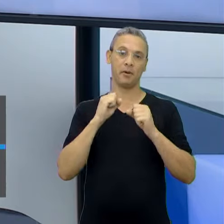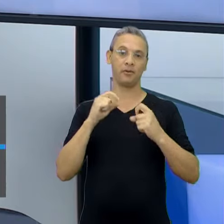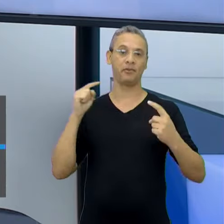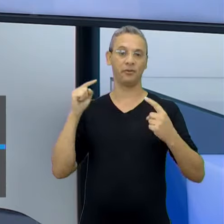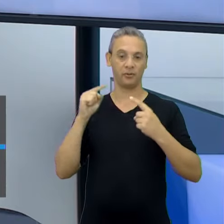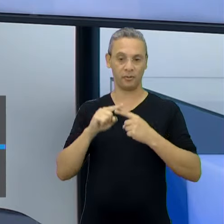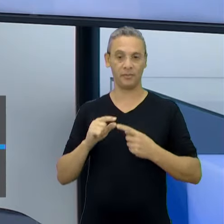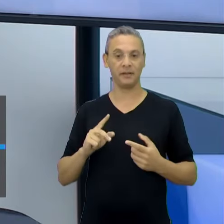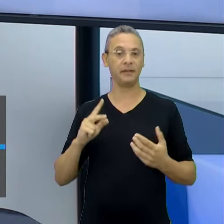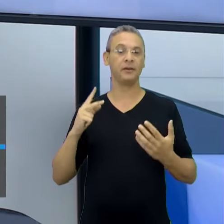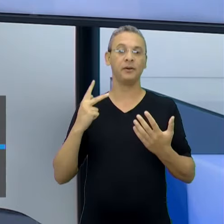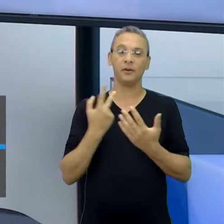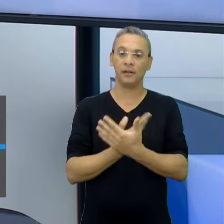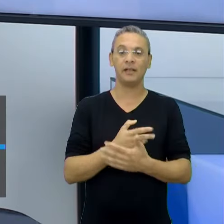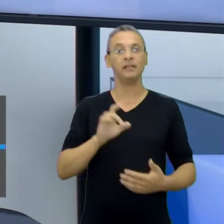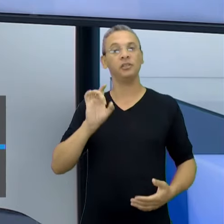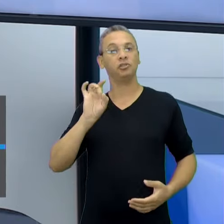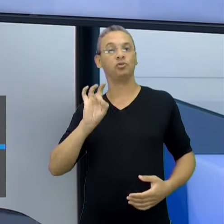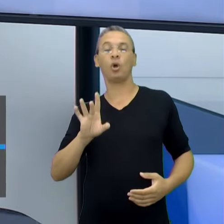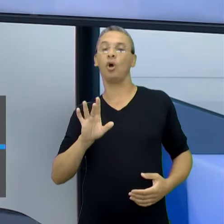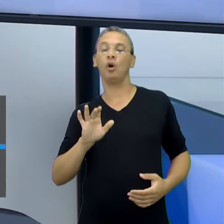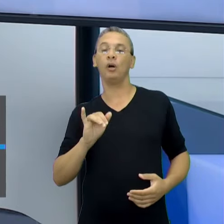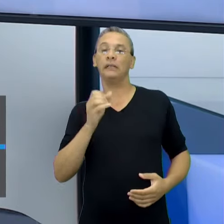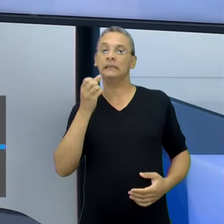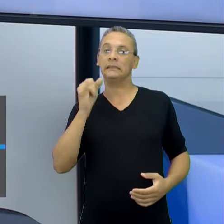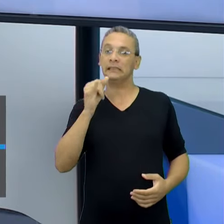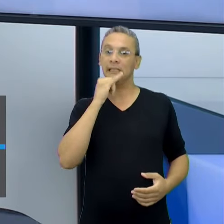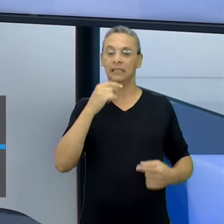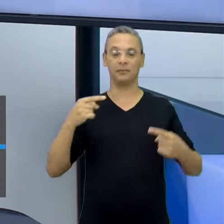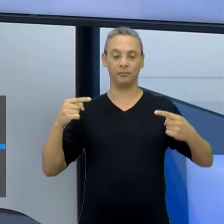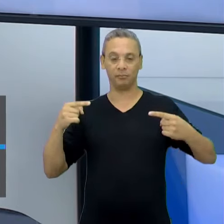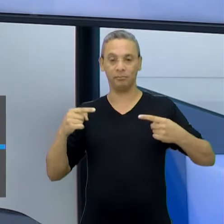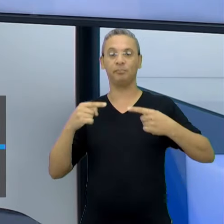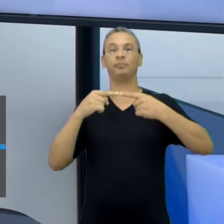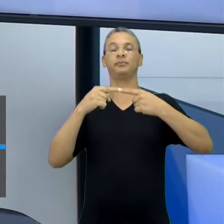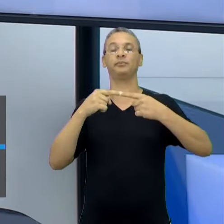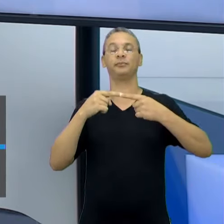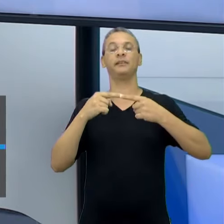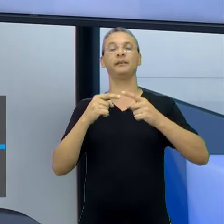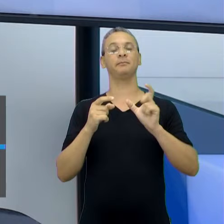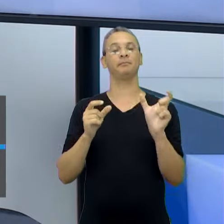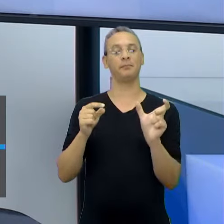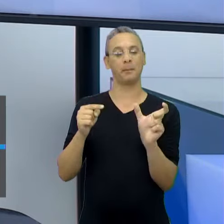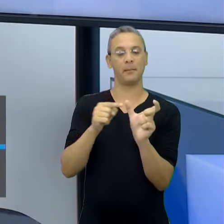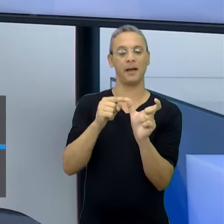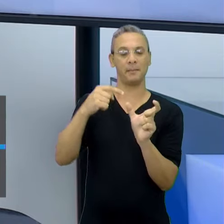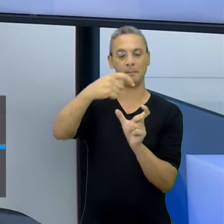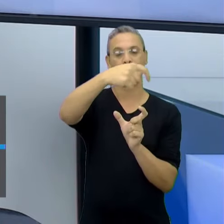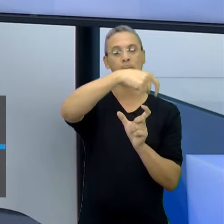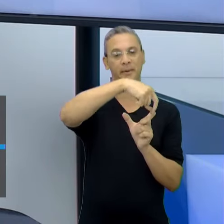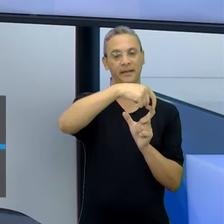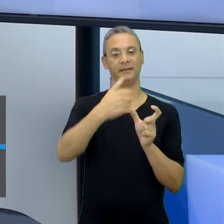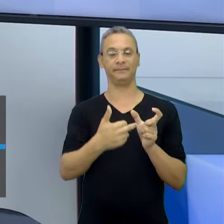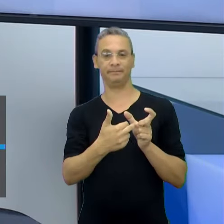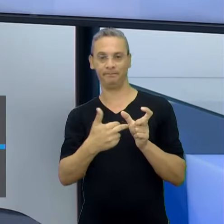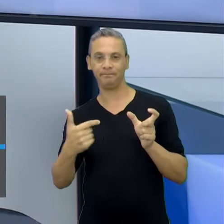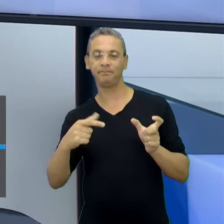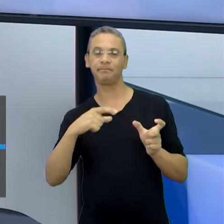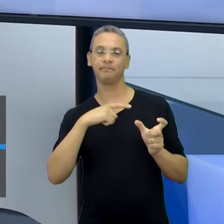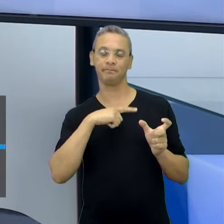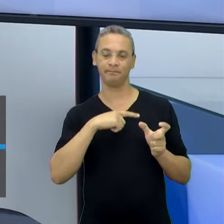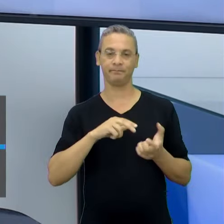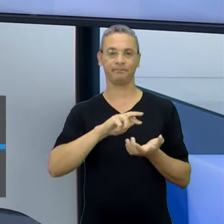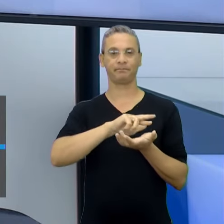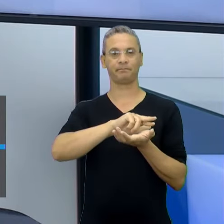que vai acontecer apenas e tão somente se eu ligar a pilha ou se eu ligar, também vale aí para as